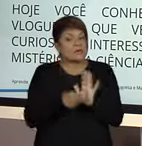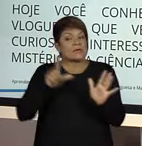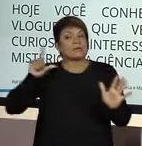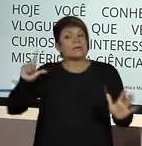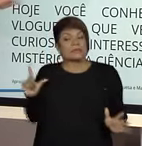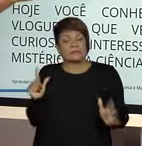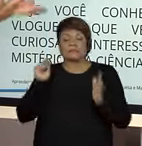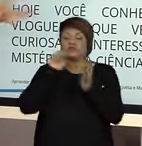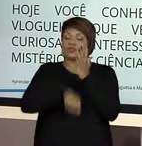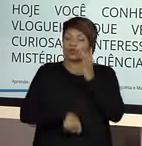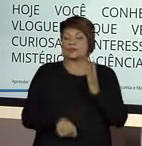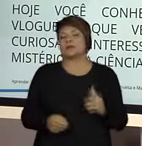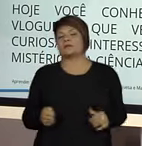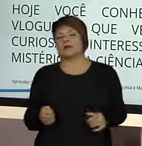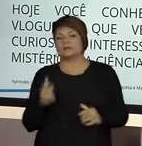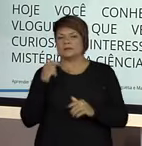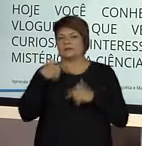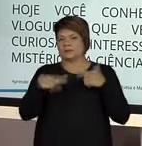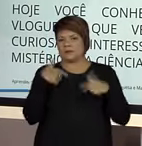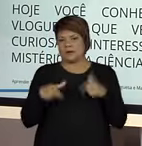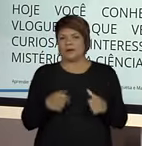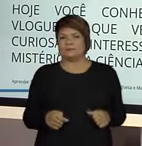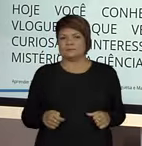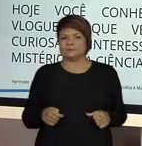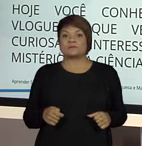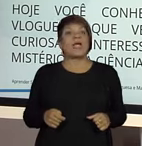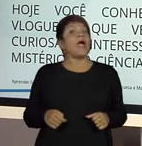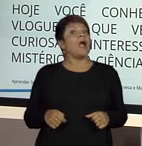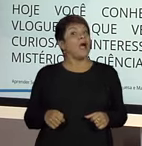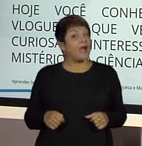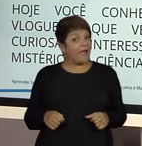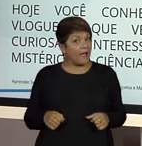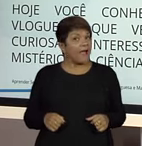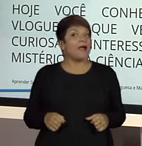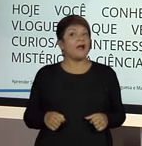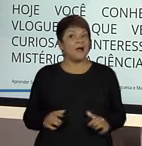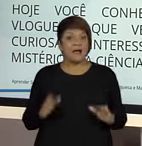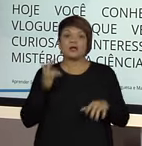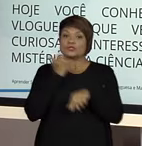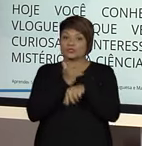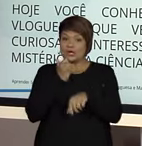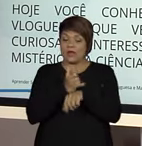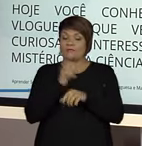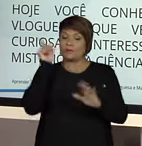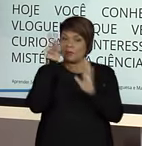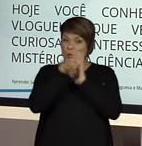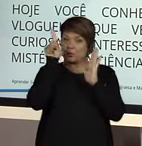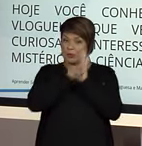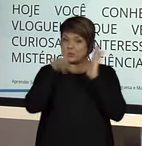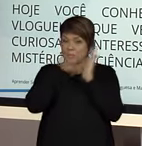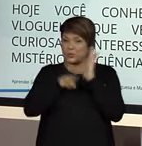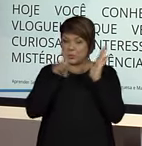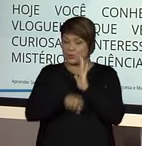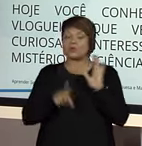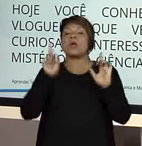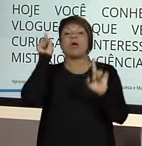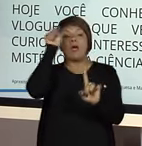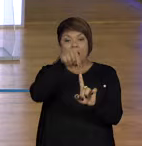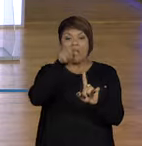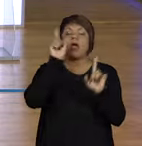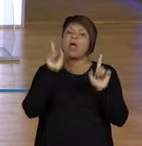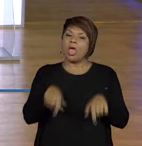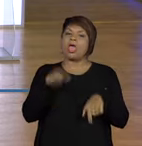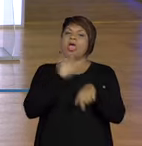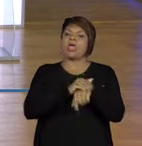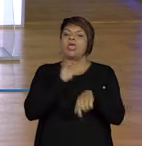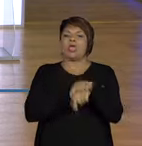para trabalhar. Então todas as perguntas que ele vai fazer nesse momento dessa entrevista de emprego está relacionada à função que você